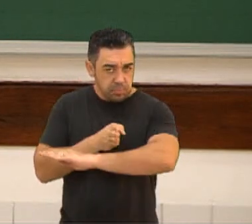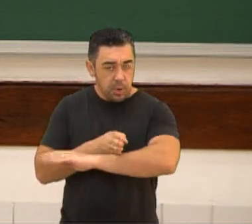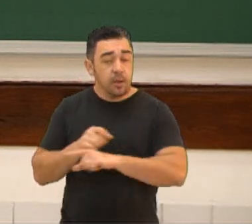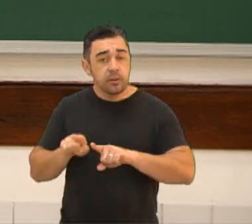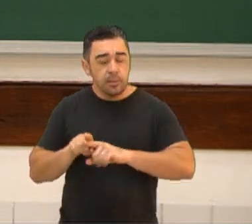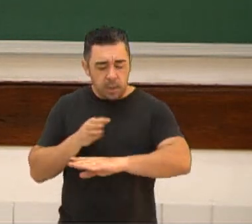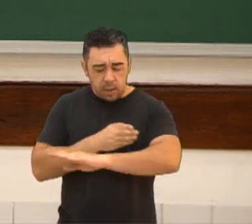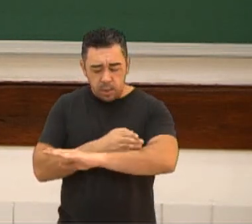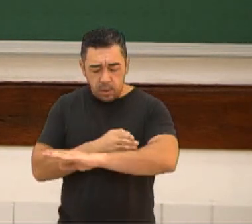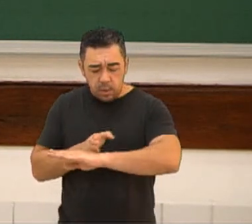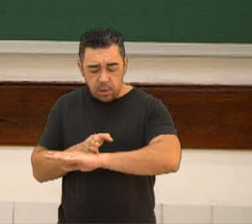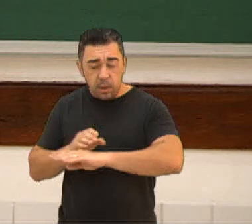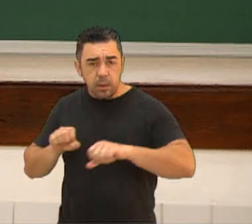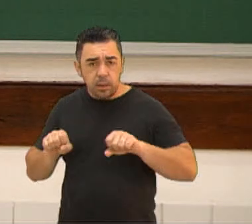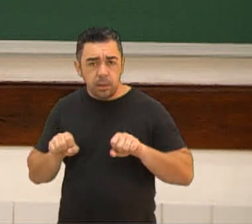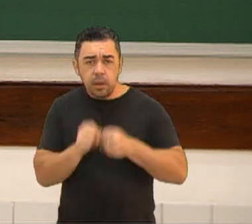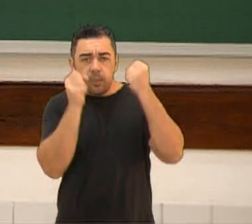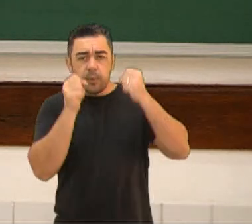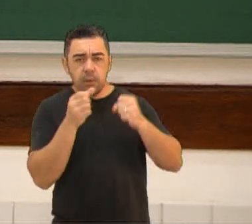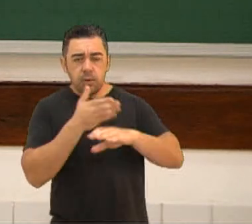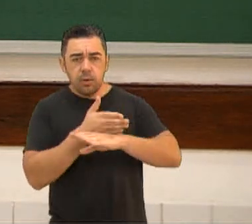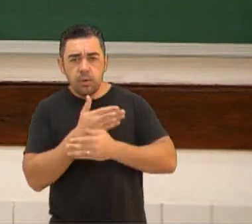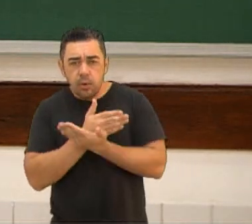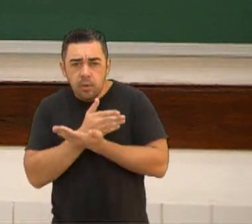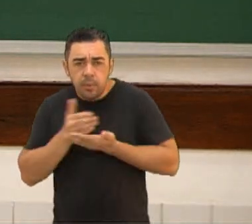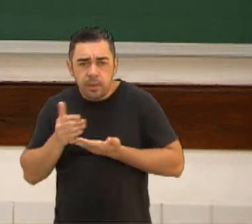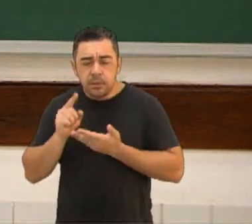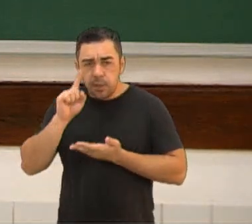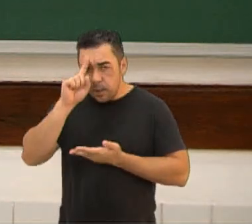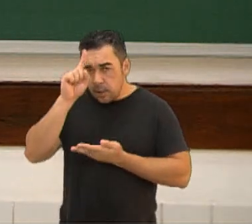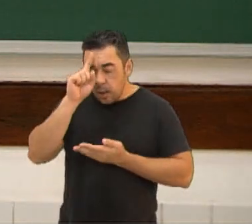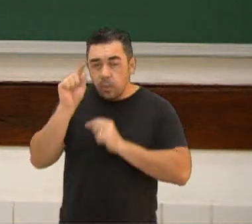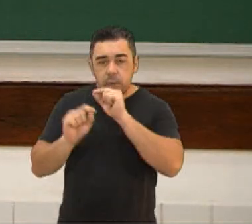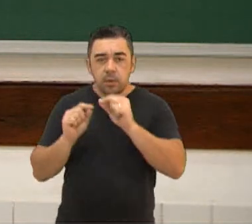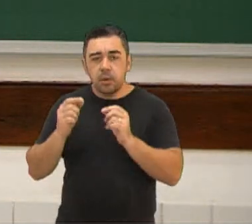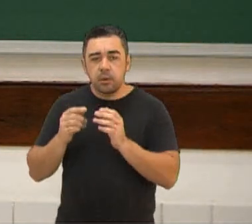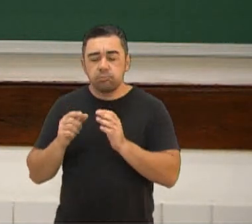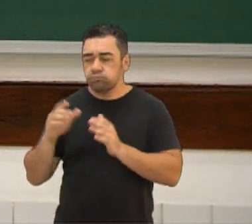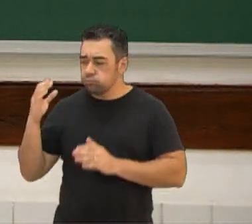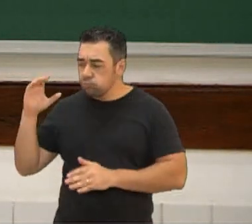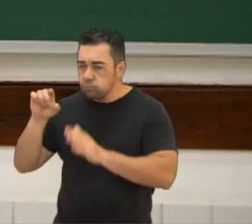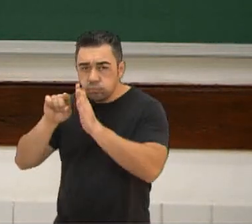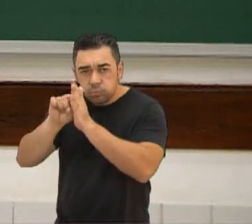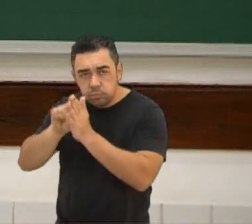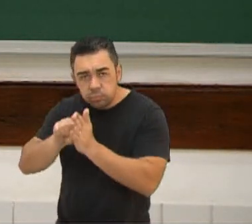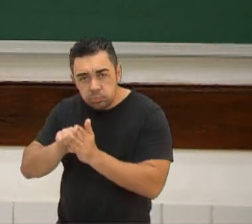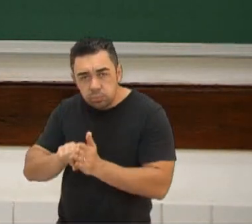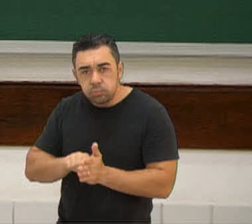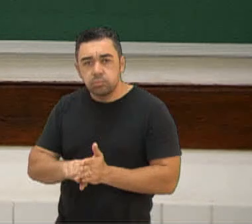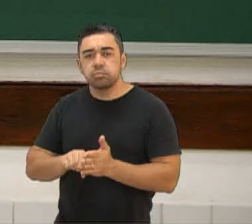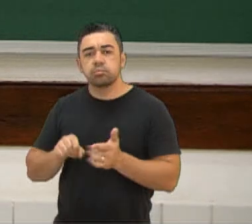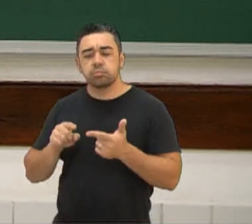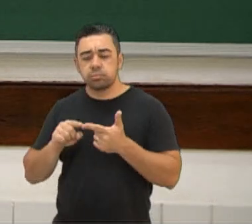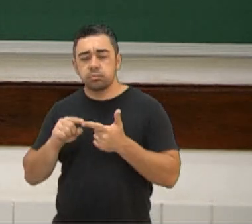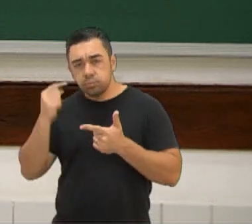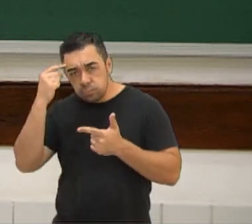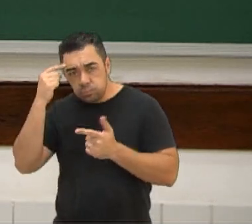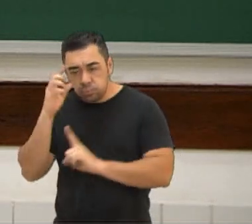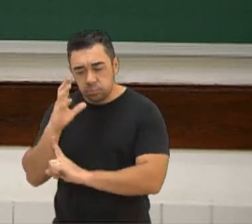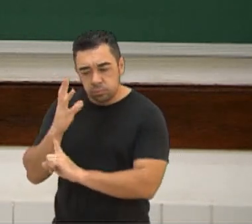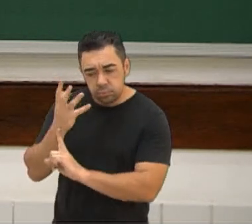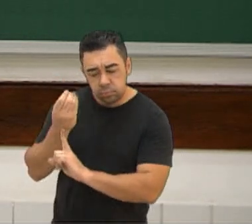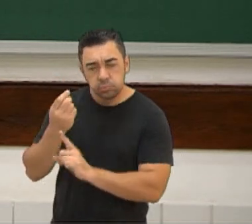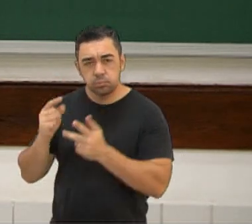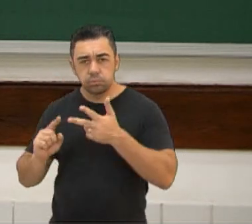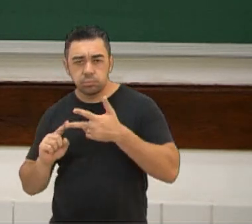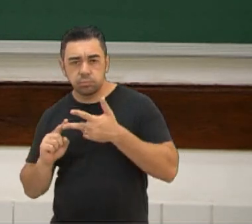Idade Moderna, que são ideias que estão colocando a ciência em voga, que estão pensando nas artes, em